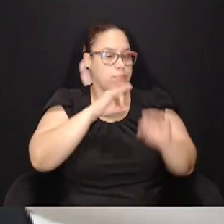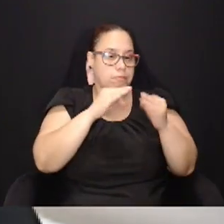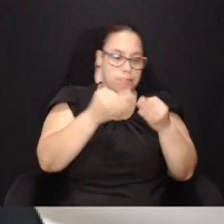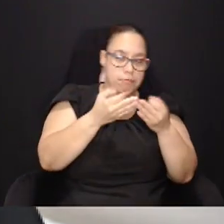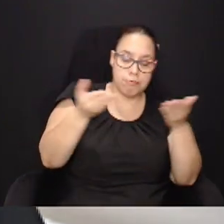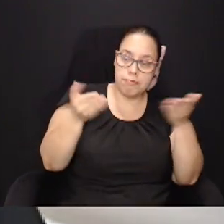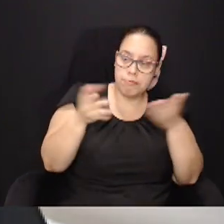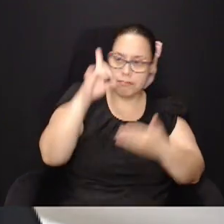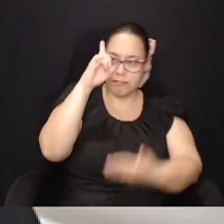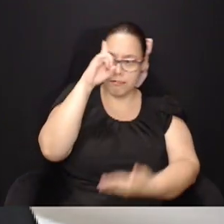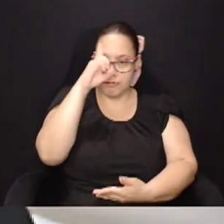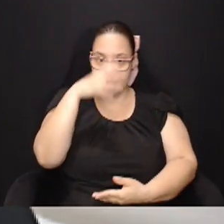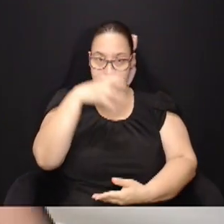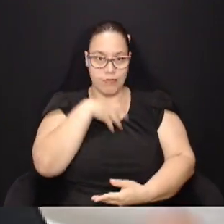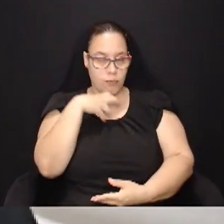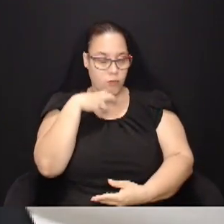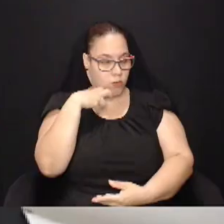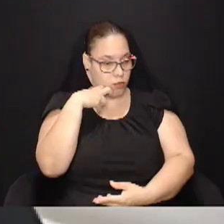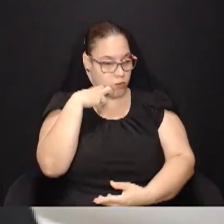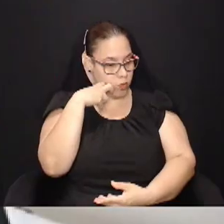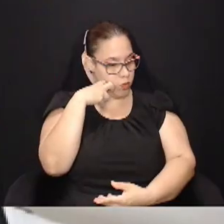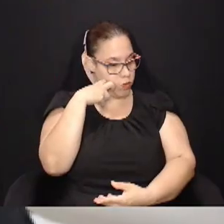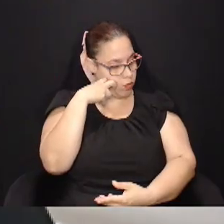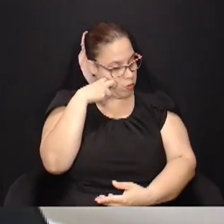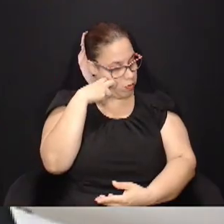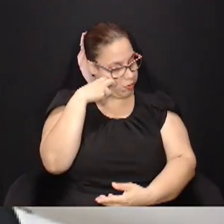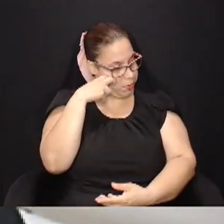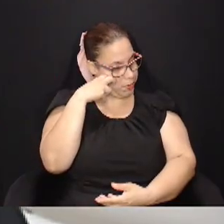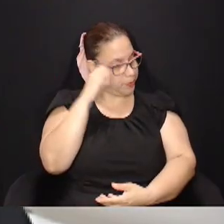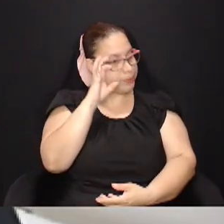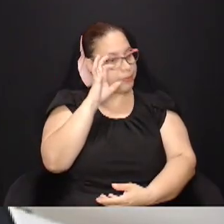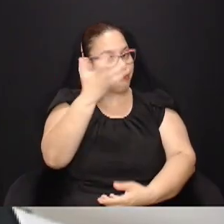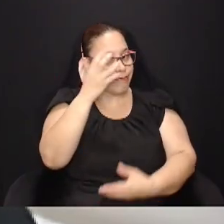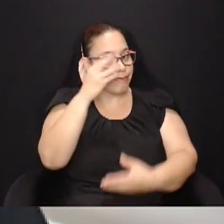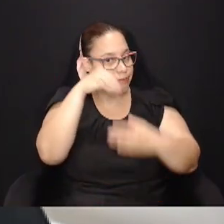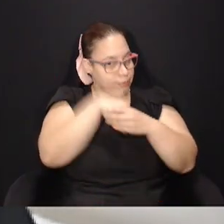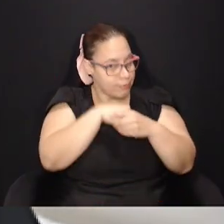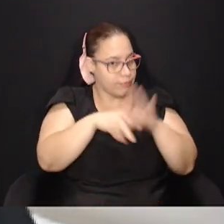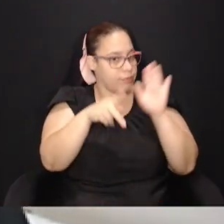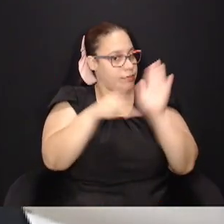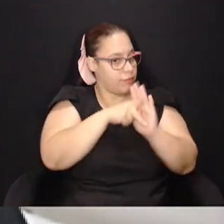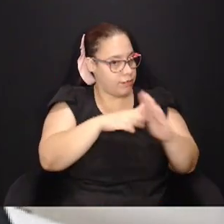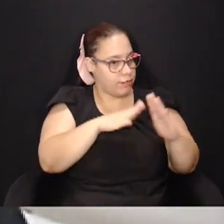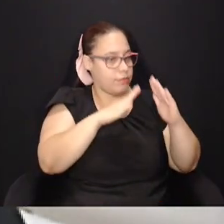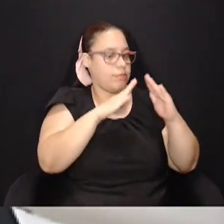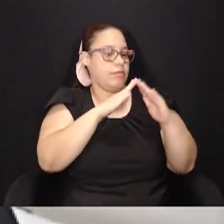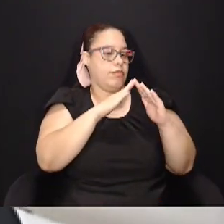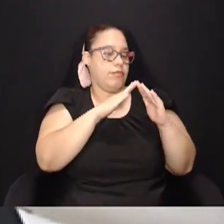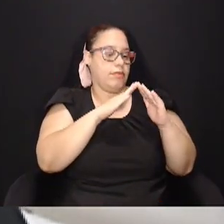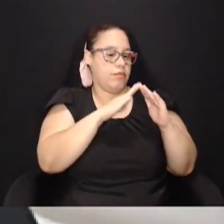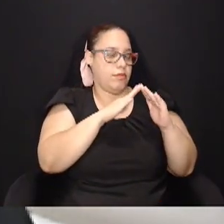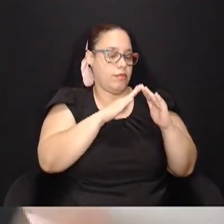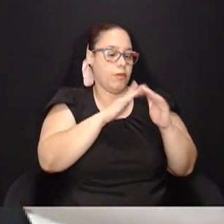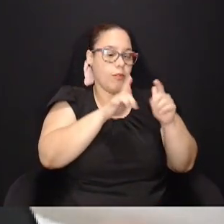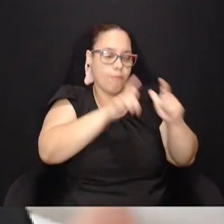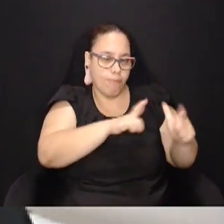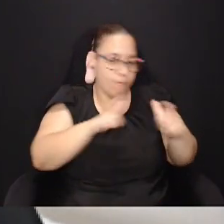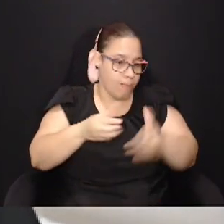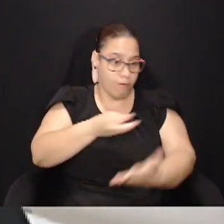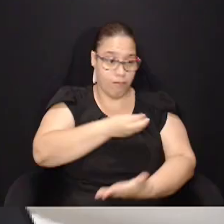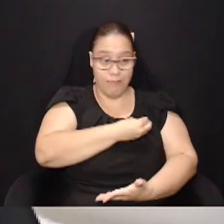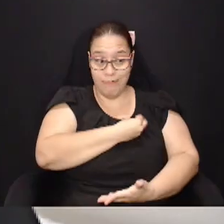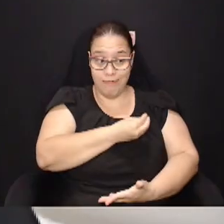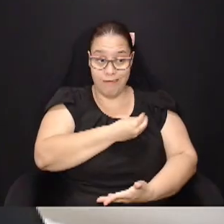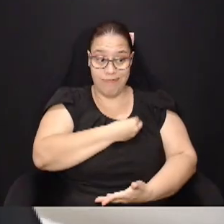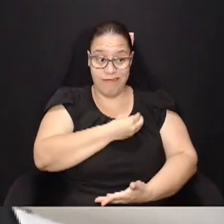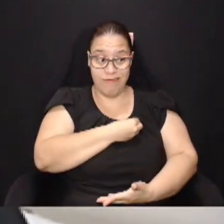sente vergonha quando acontece algo dentro da própria casa, dentro do meio em que vive, né? Eu posso